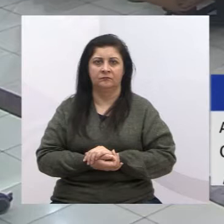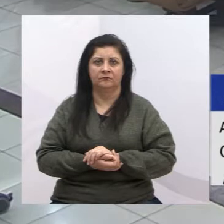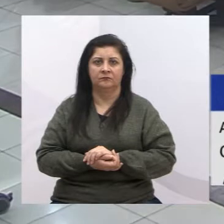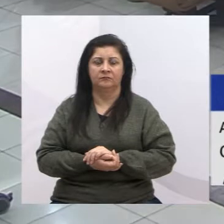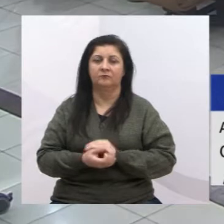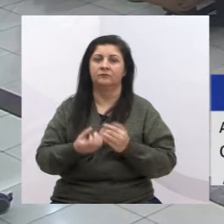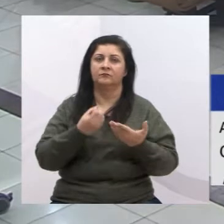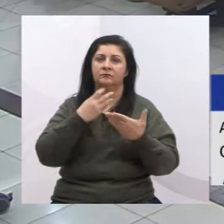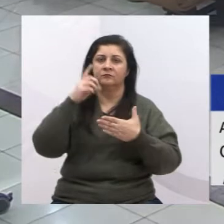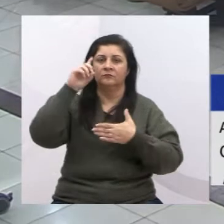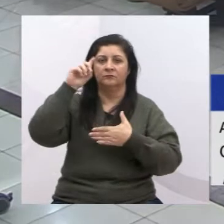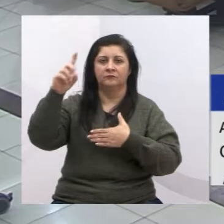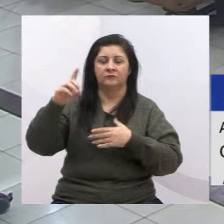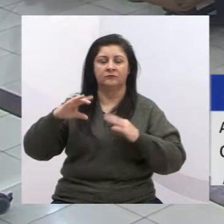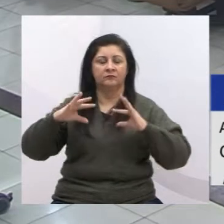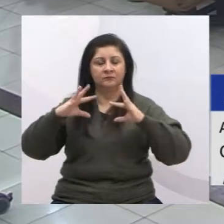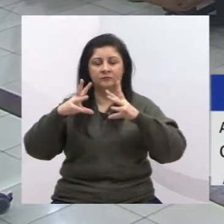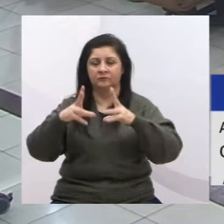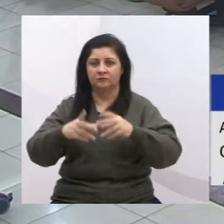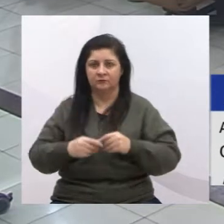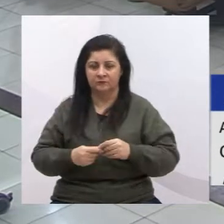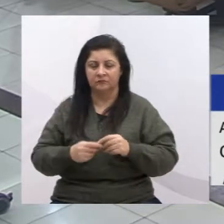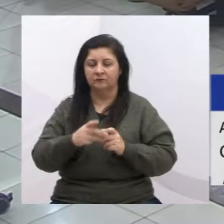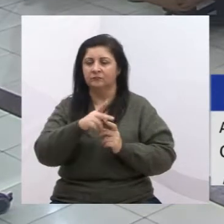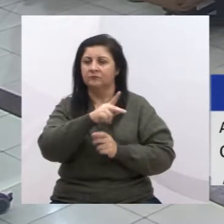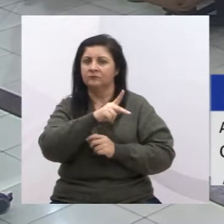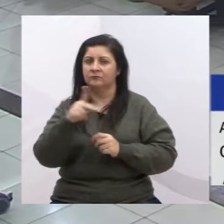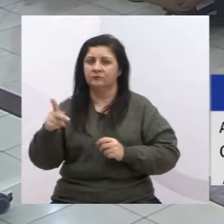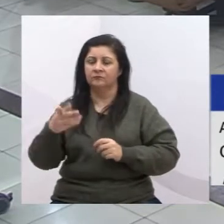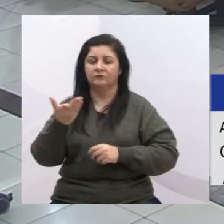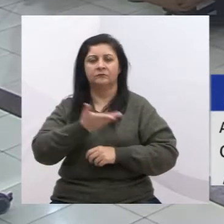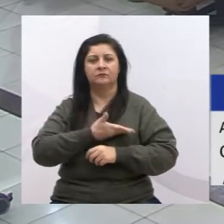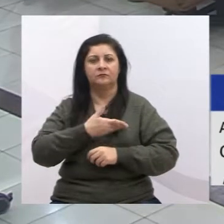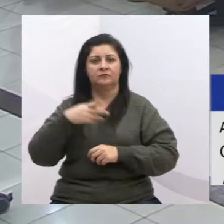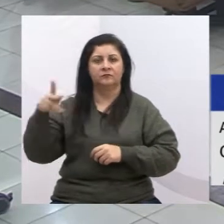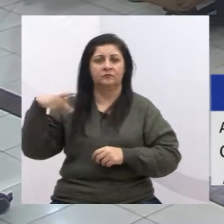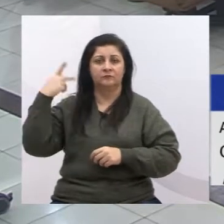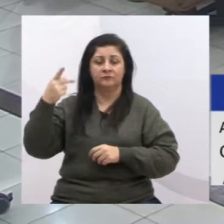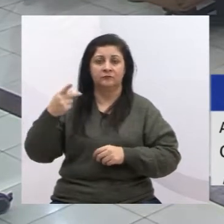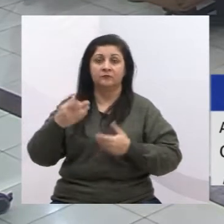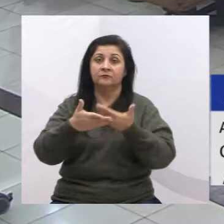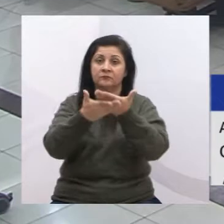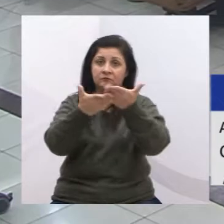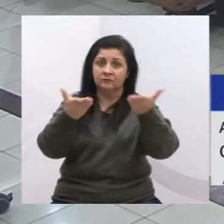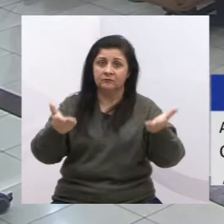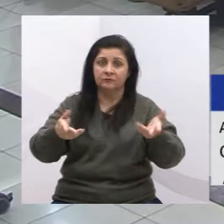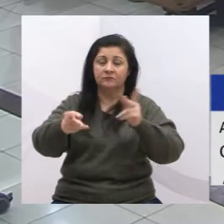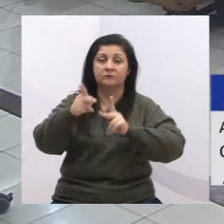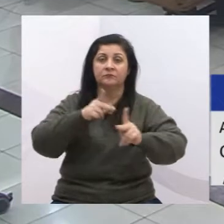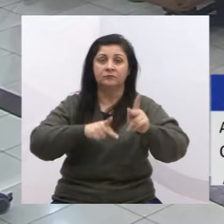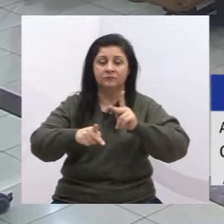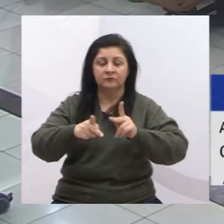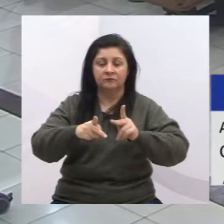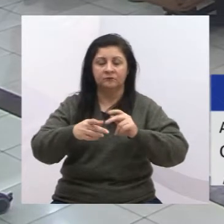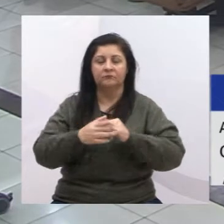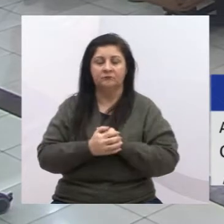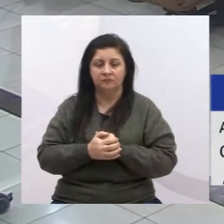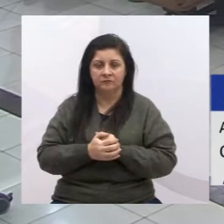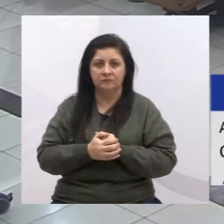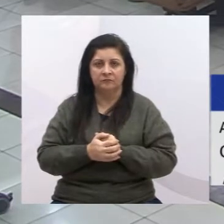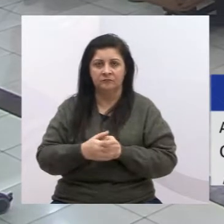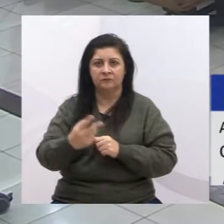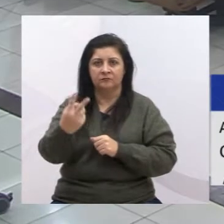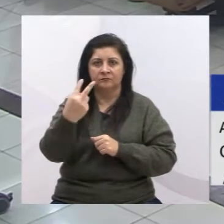Bom dia a todos, presidente Paulinho, nobres colegas vereadores, os munícipes que nos acompanham aqui na galeria. Quero mandar um abraço para o seu